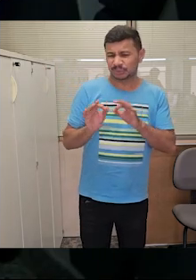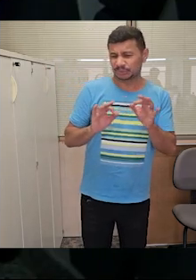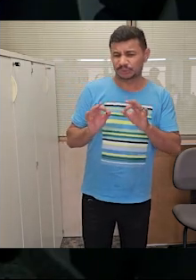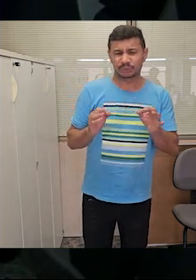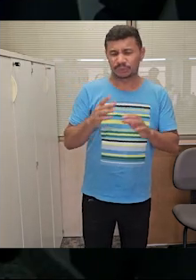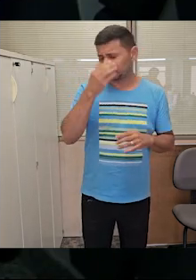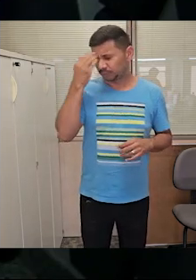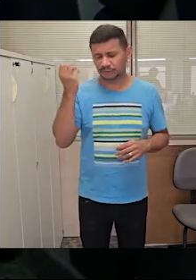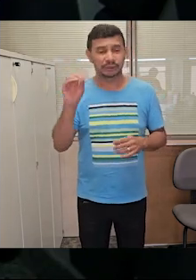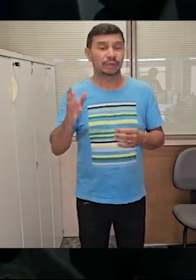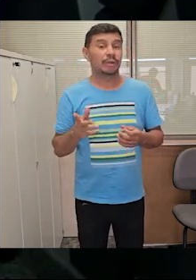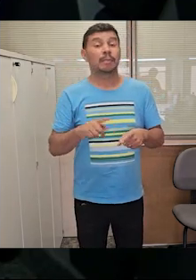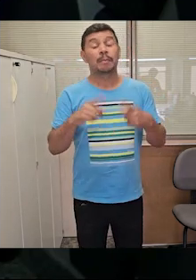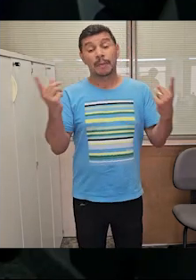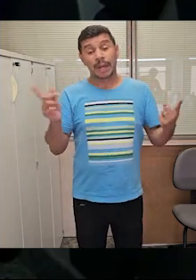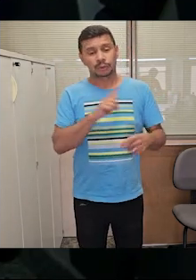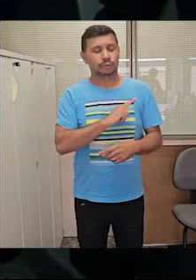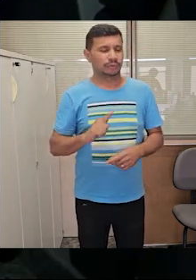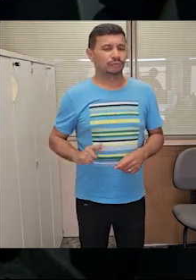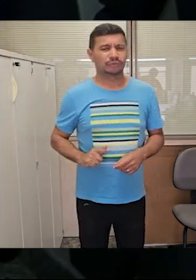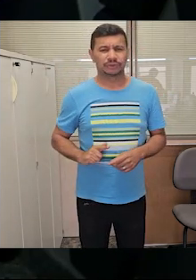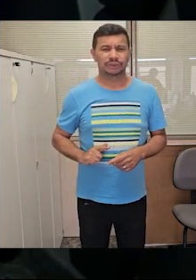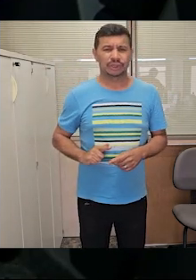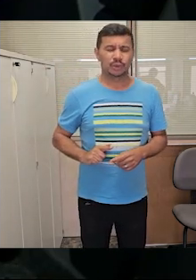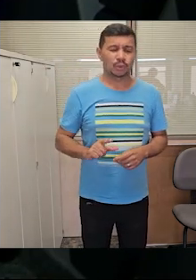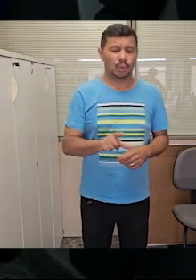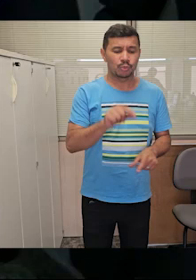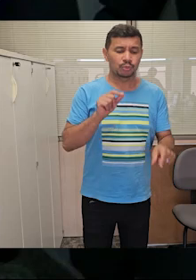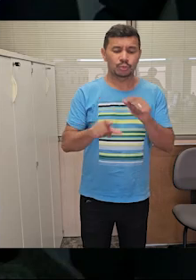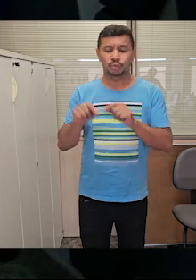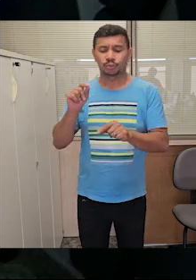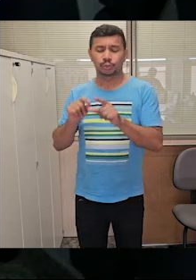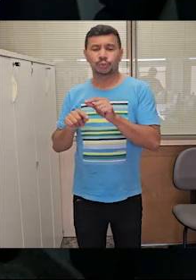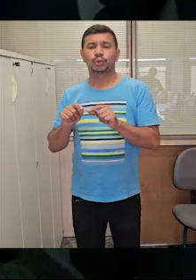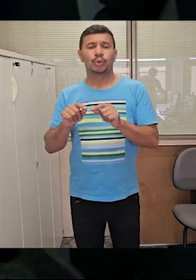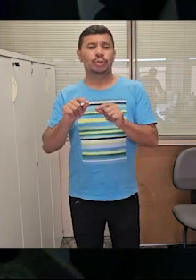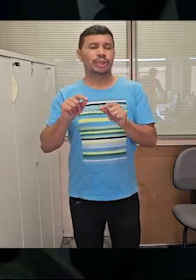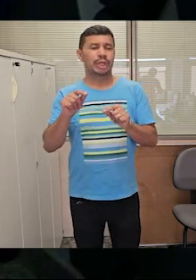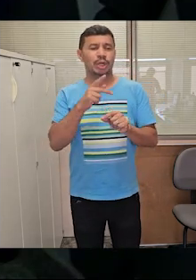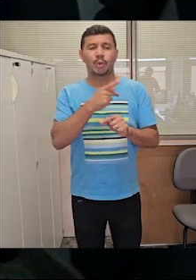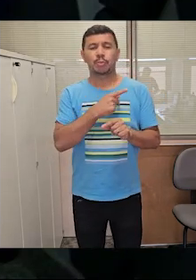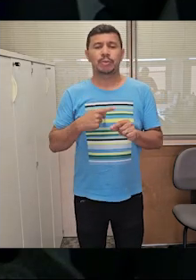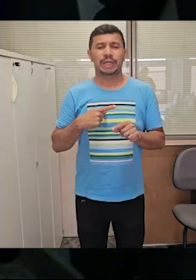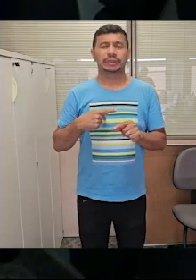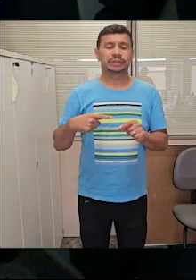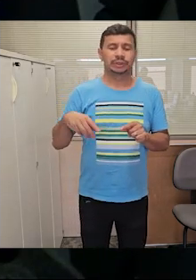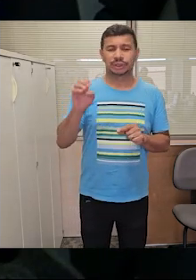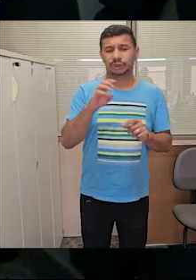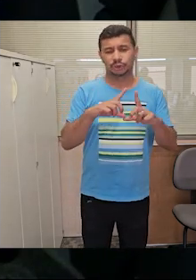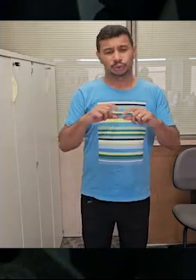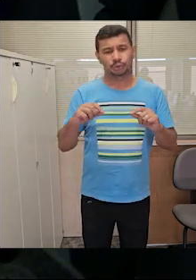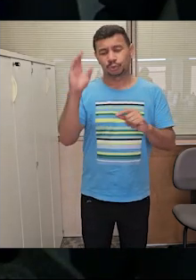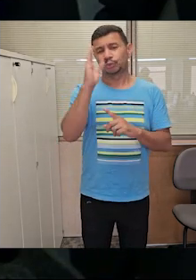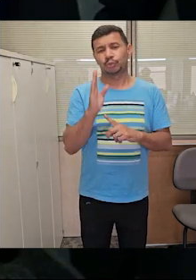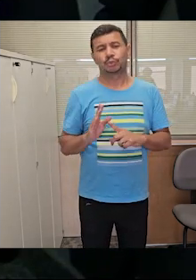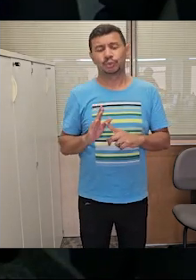institucionais. Mas, sim, o governador já era indicado pelo presidente da República, que... No caso, era o general. Que era indicado